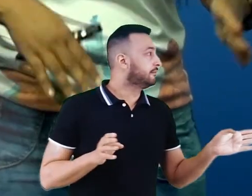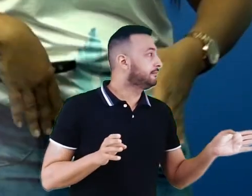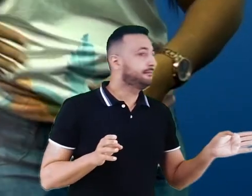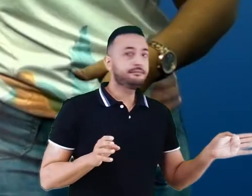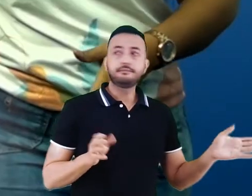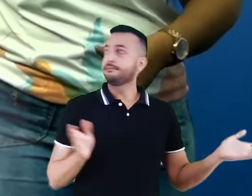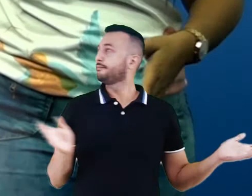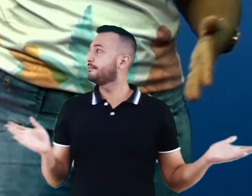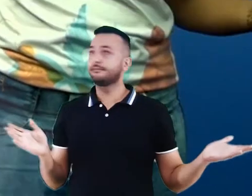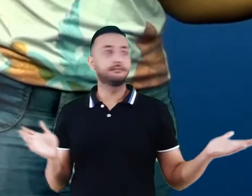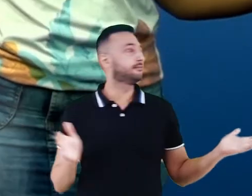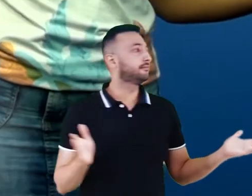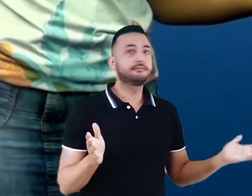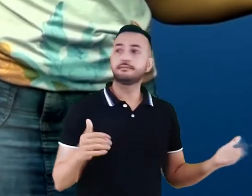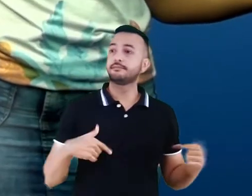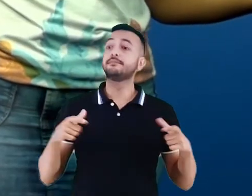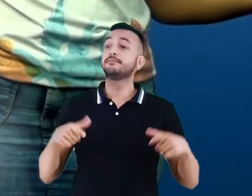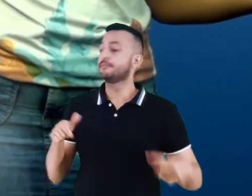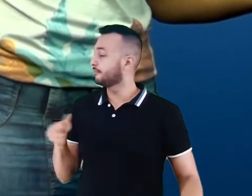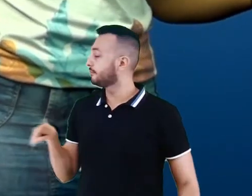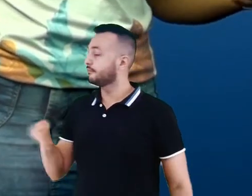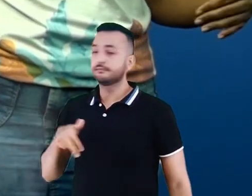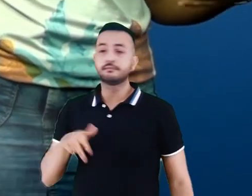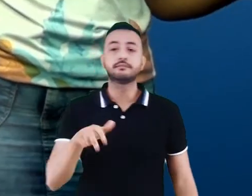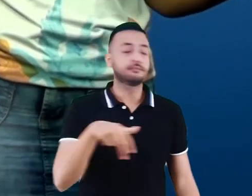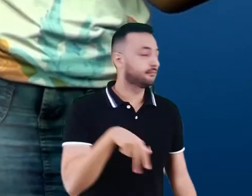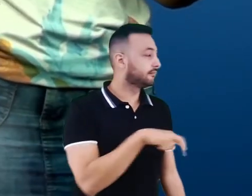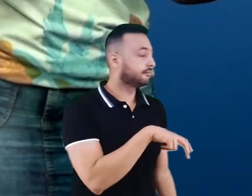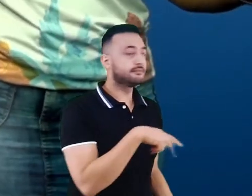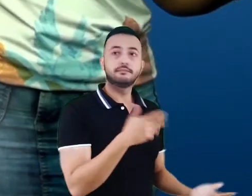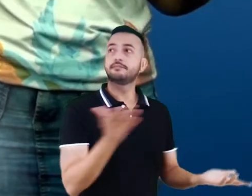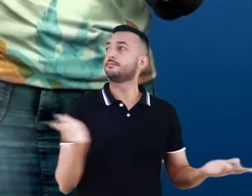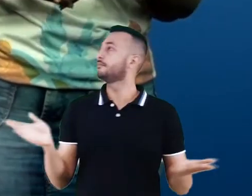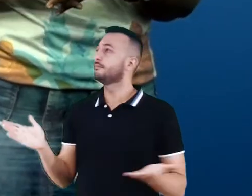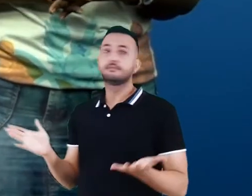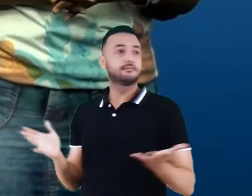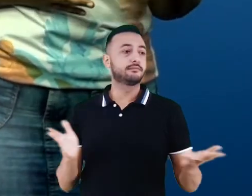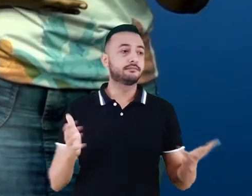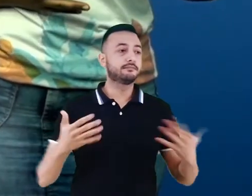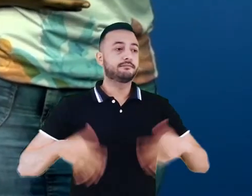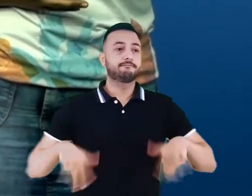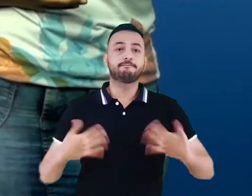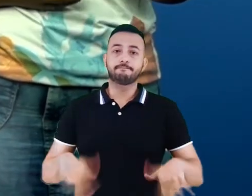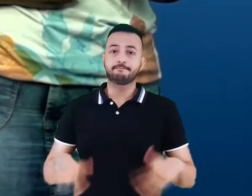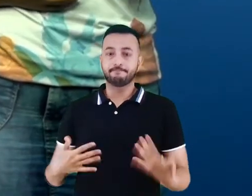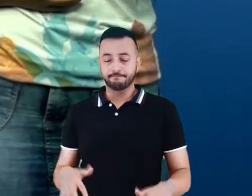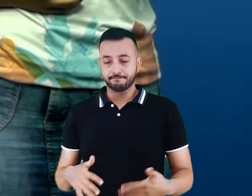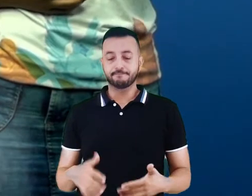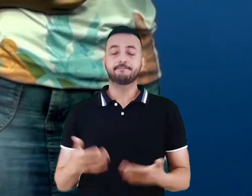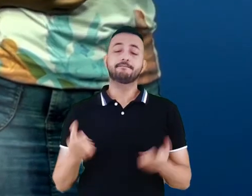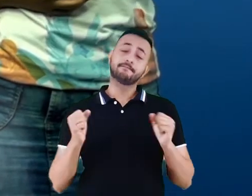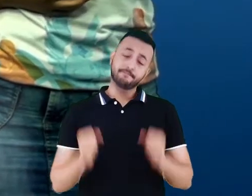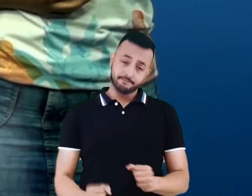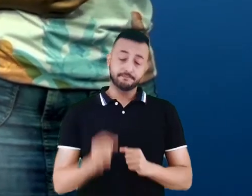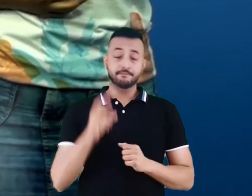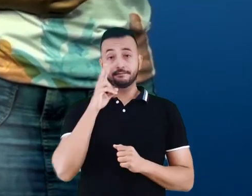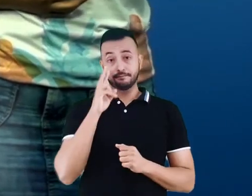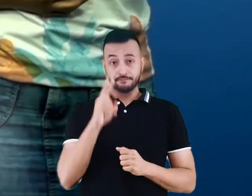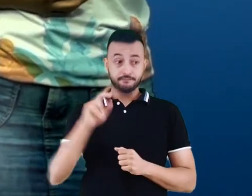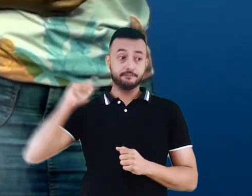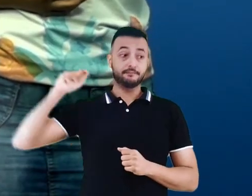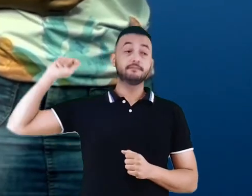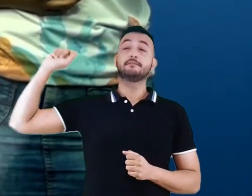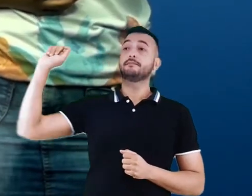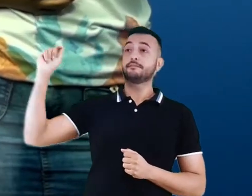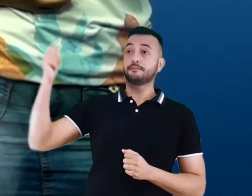lá? Para onde eu vou? Tá? Então, eu não tenho como saber. Então, eu posso observar o sol,